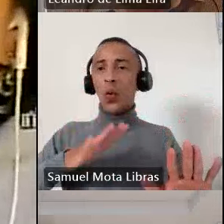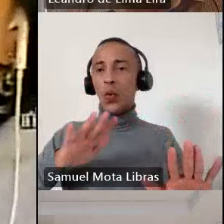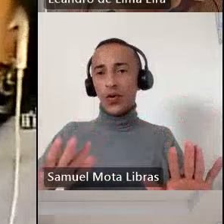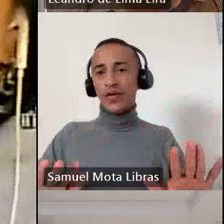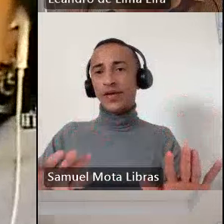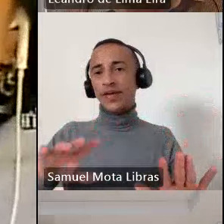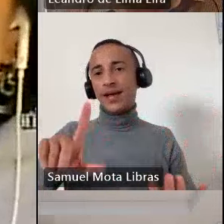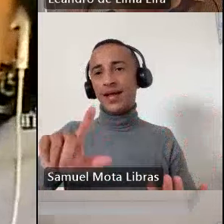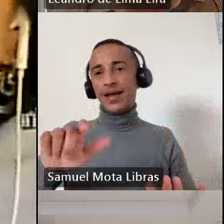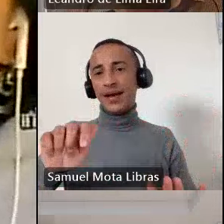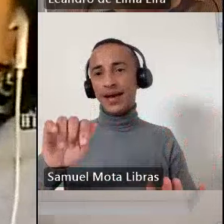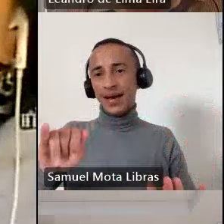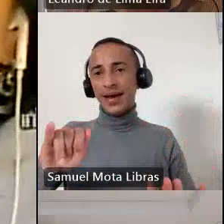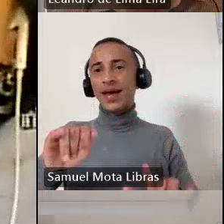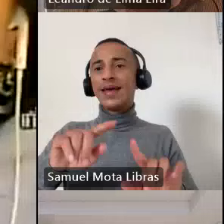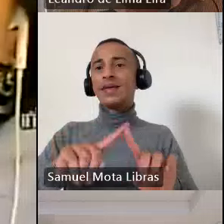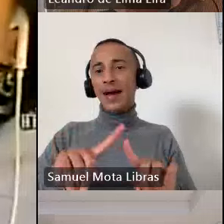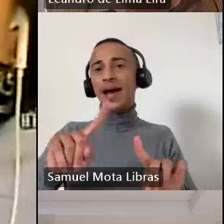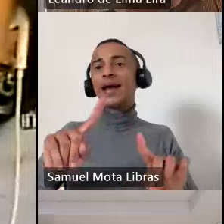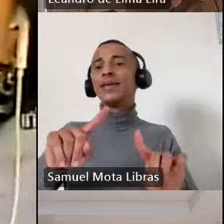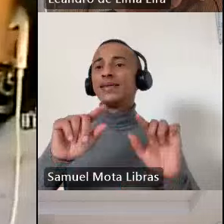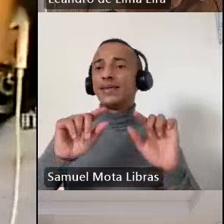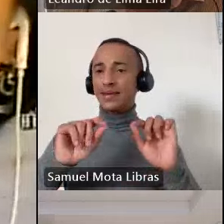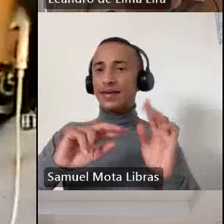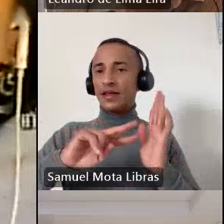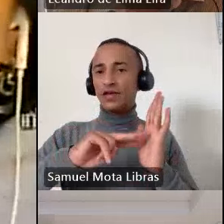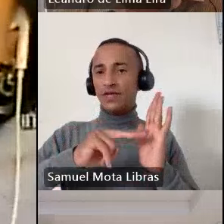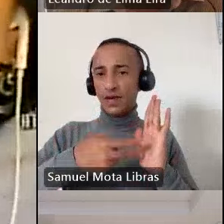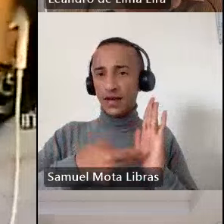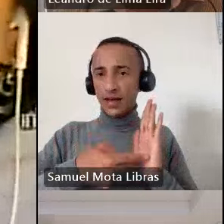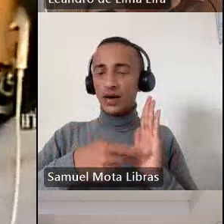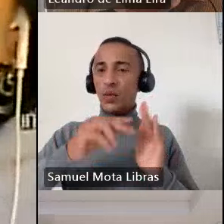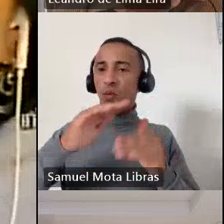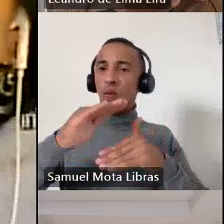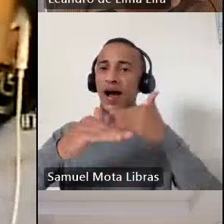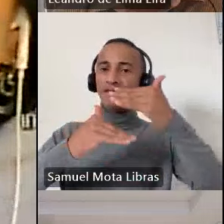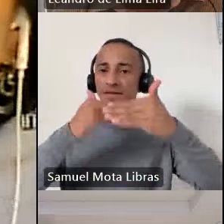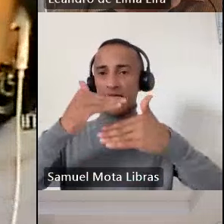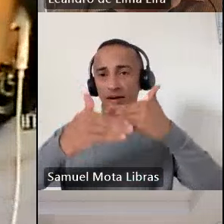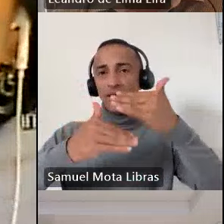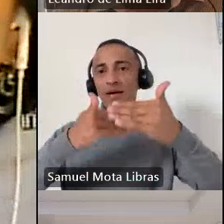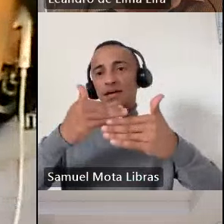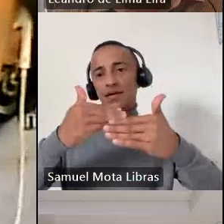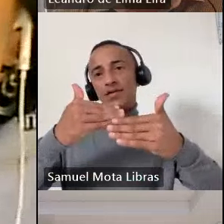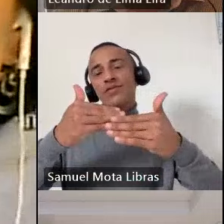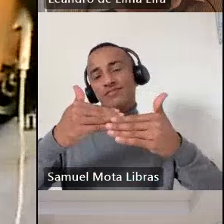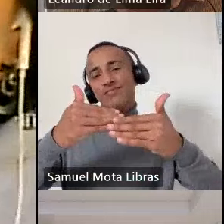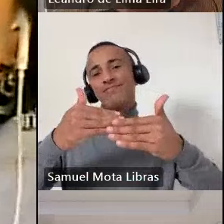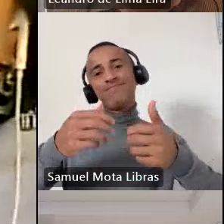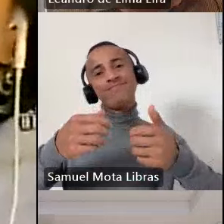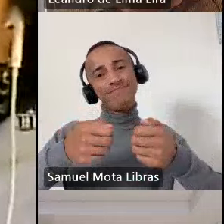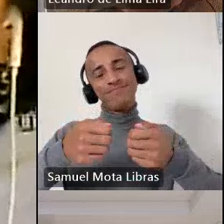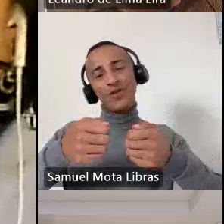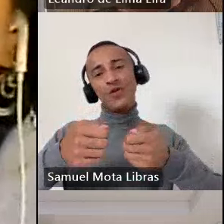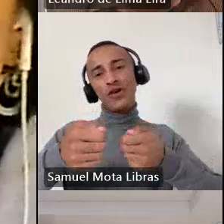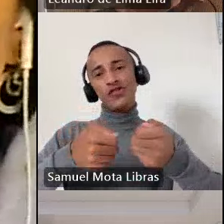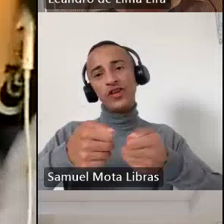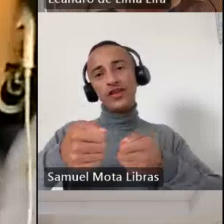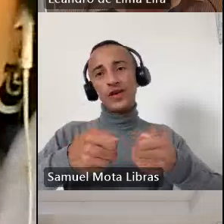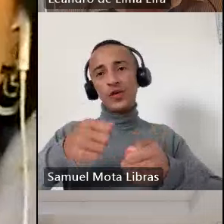né mas ela é um avanço de fato dá trabalho também de fato igual Gestão de Risco dá trabalho mas quanto mais você divulga e deixa em